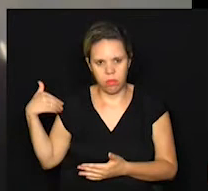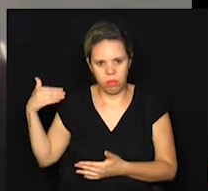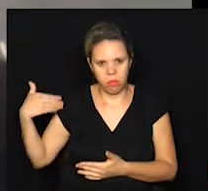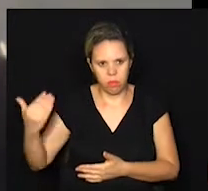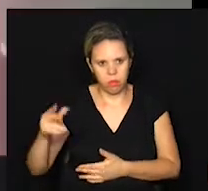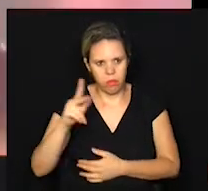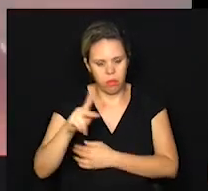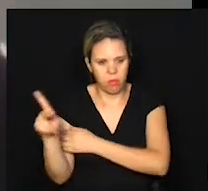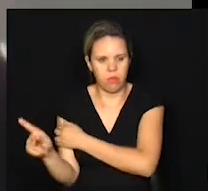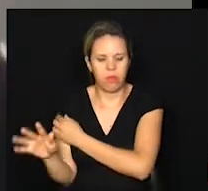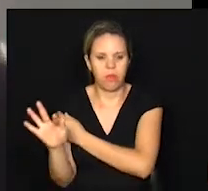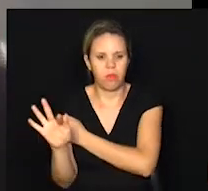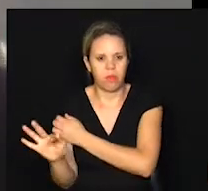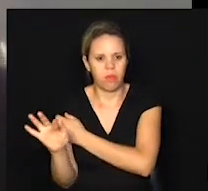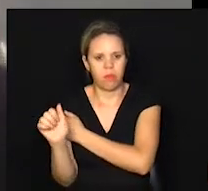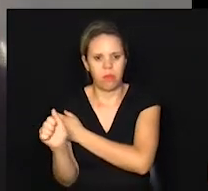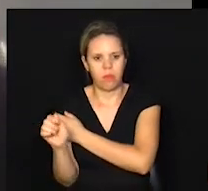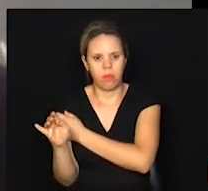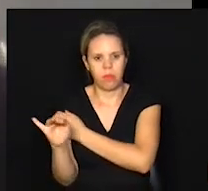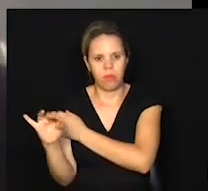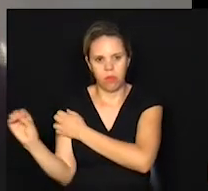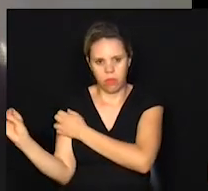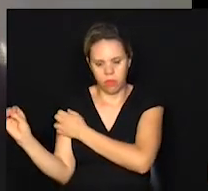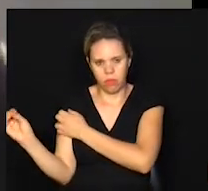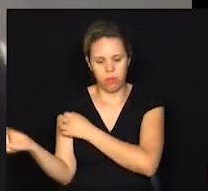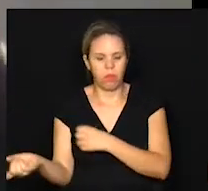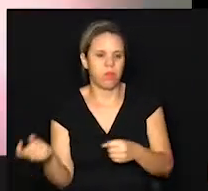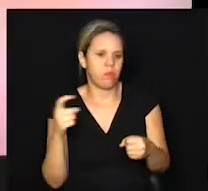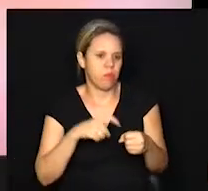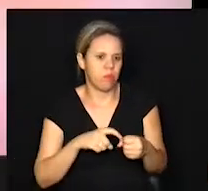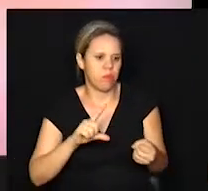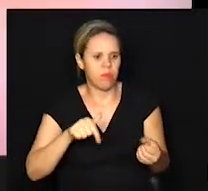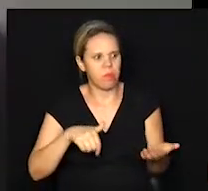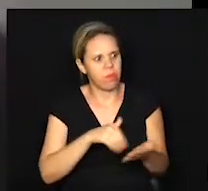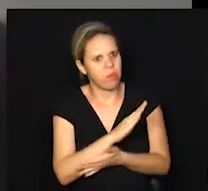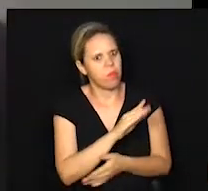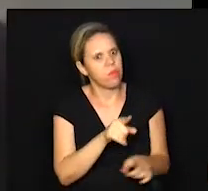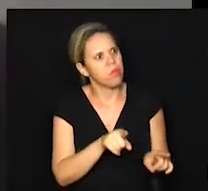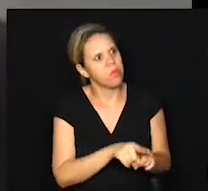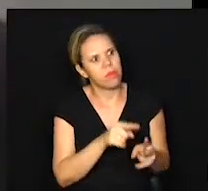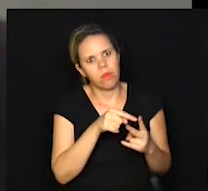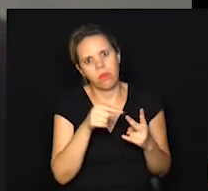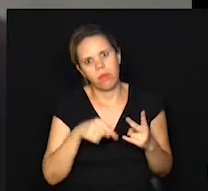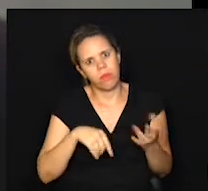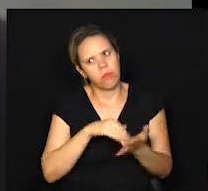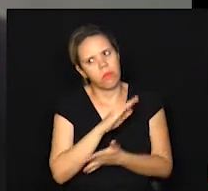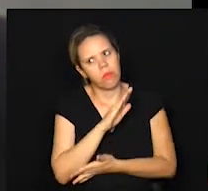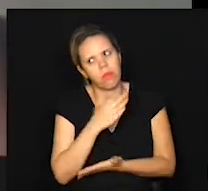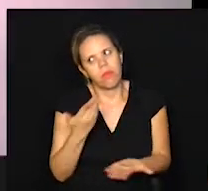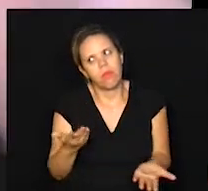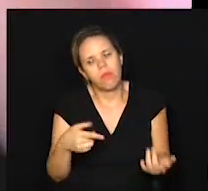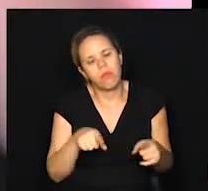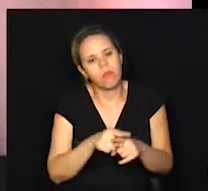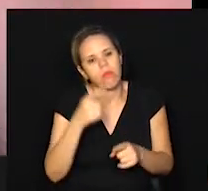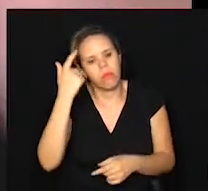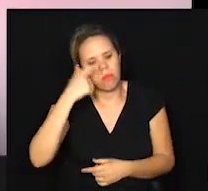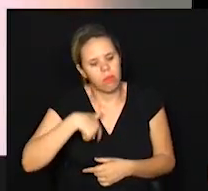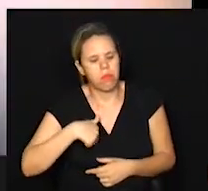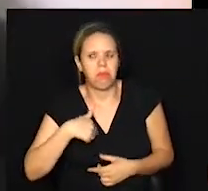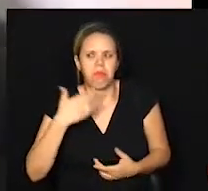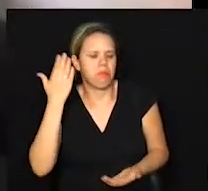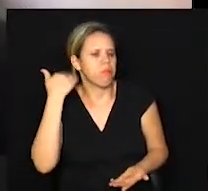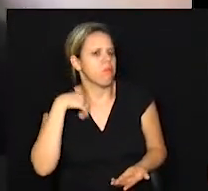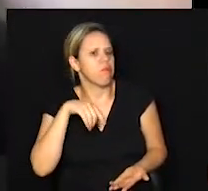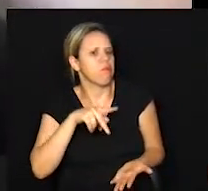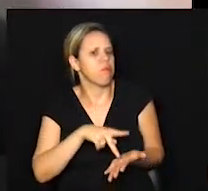professor Fábio retorna, ele é demitido também. E eu fico sabendo que, na